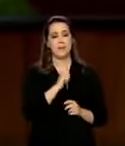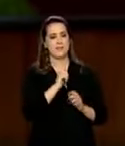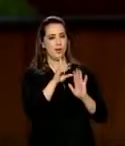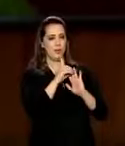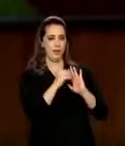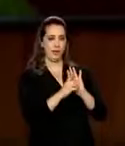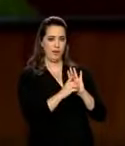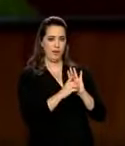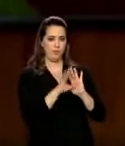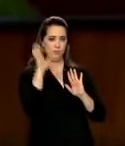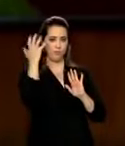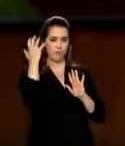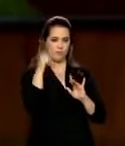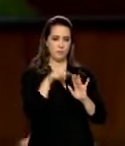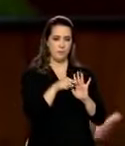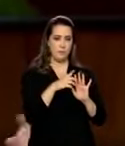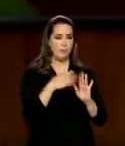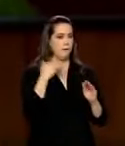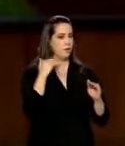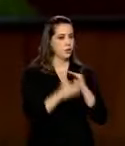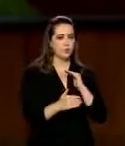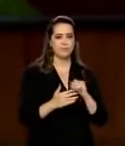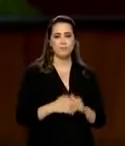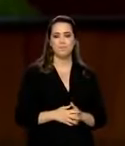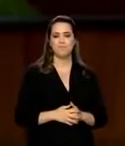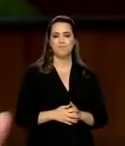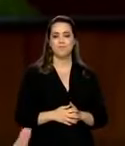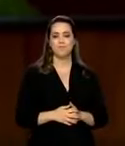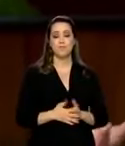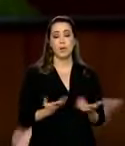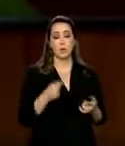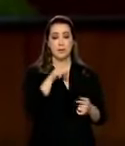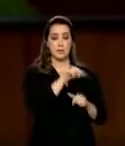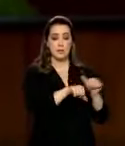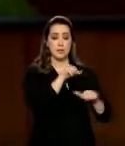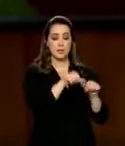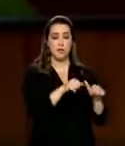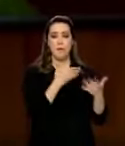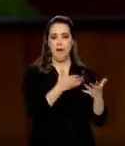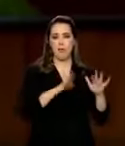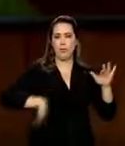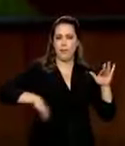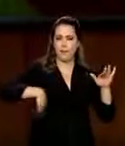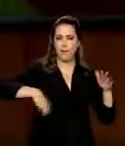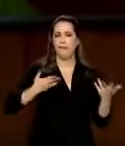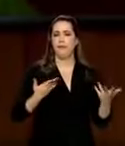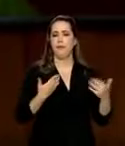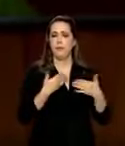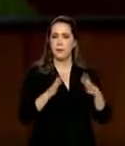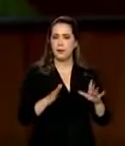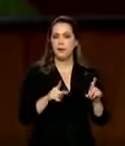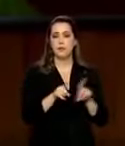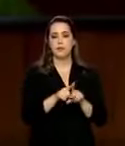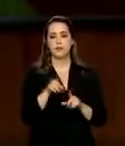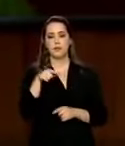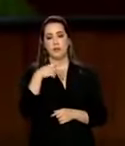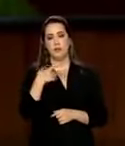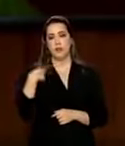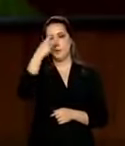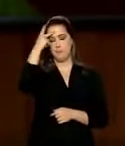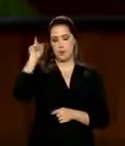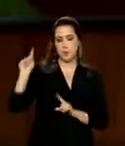ambiental que impede você transformar aquilo numa Cancún. Daí vem o pessoal que não entende, né? O cara quer destruir a região.